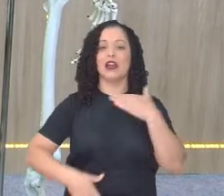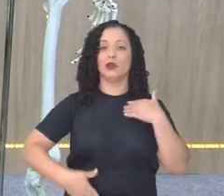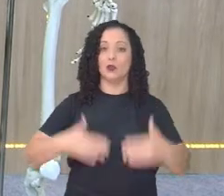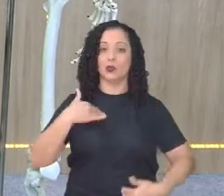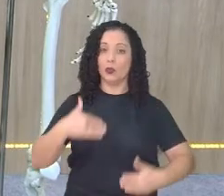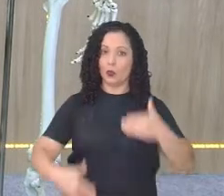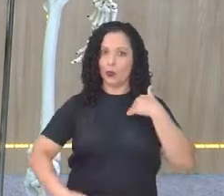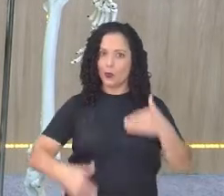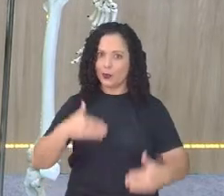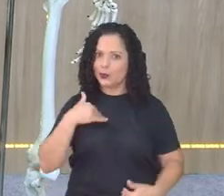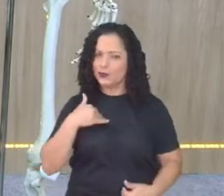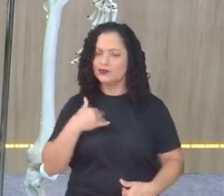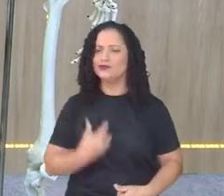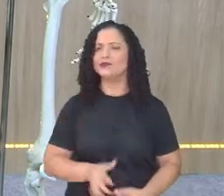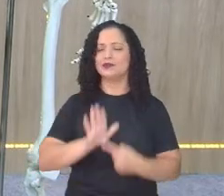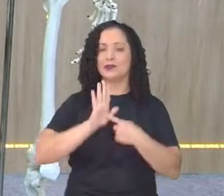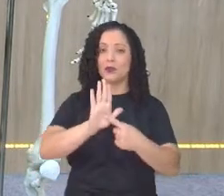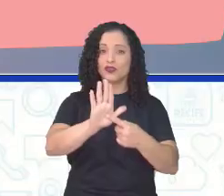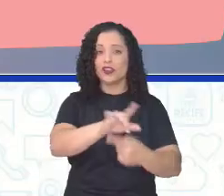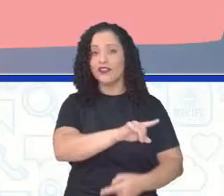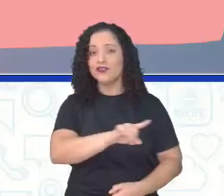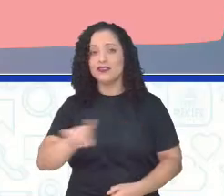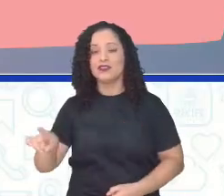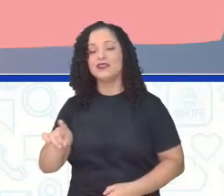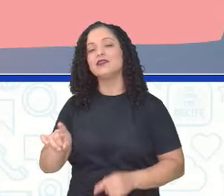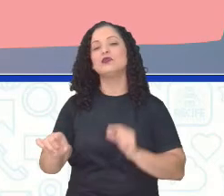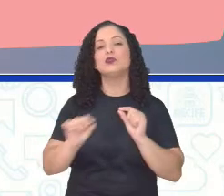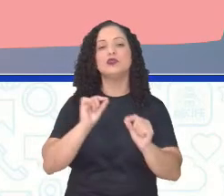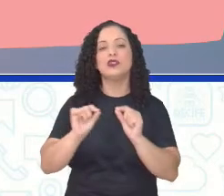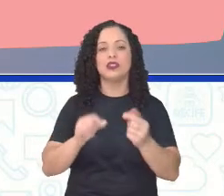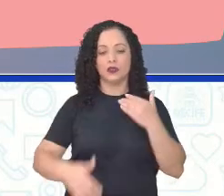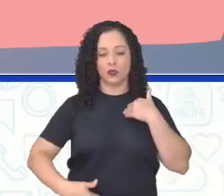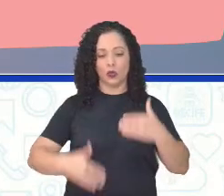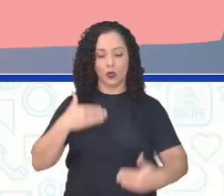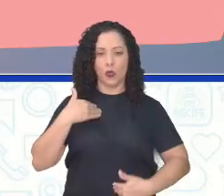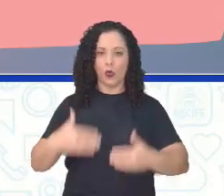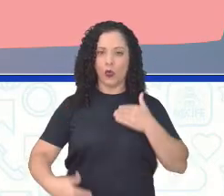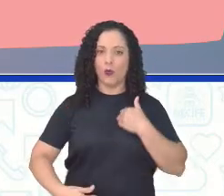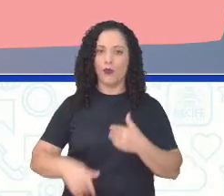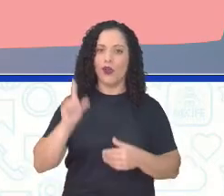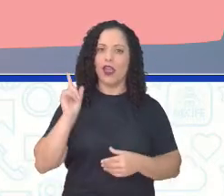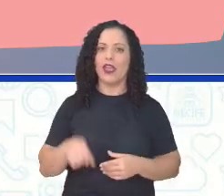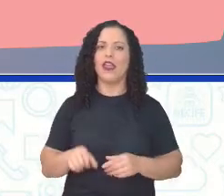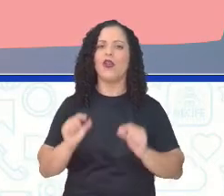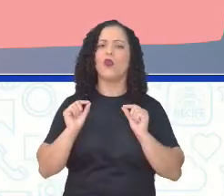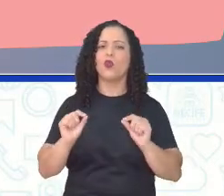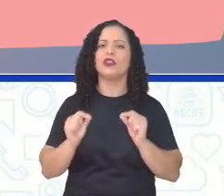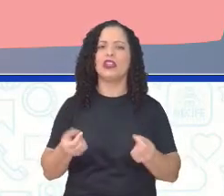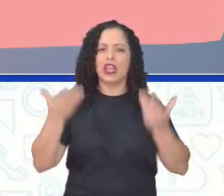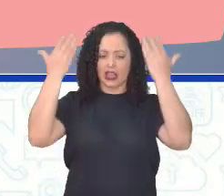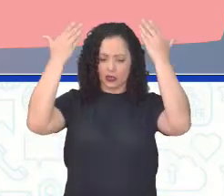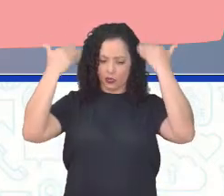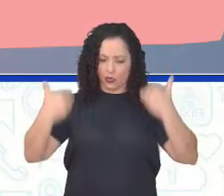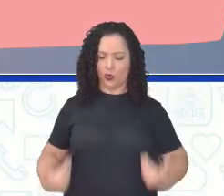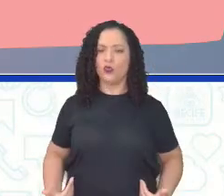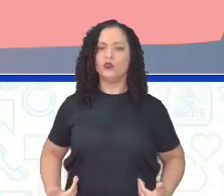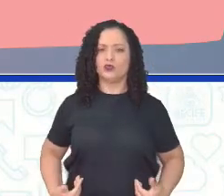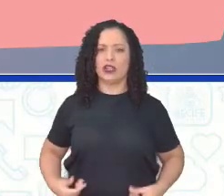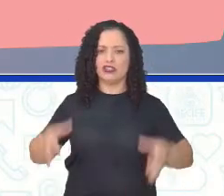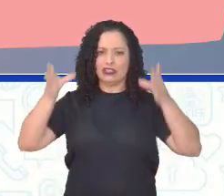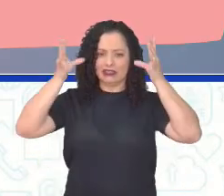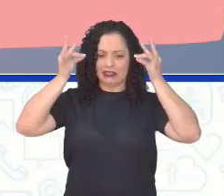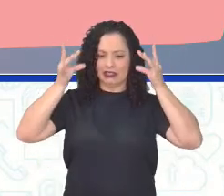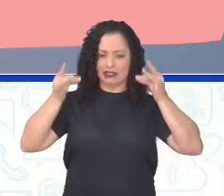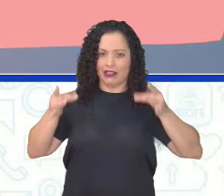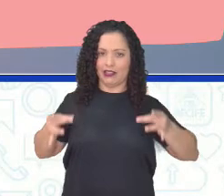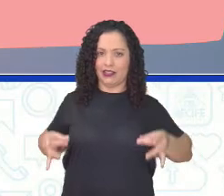humano, onde eu trago para vocês, né, mais uma vez, que o corpo humano é um todo constituído de muitas partes. Então, a gente está vendo